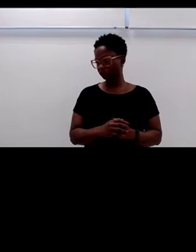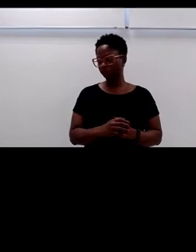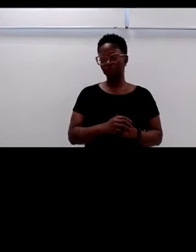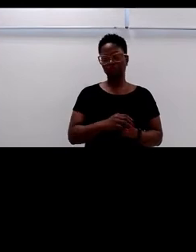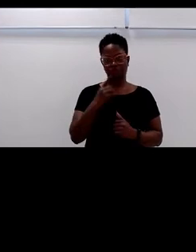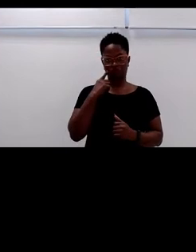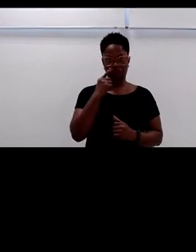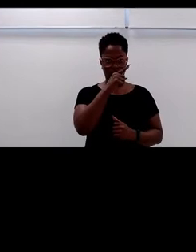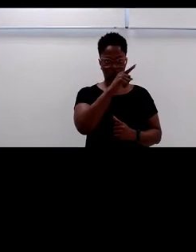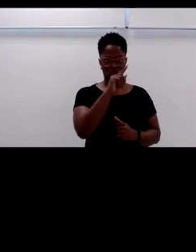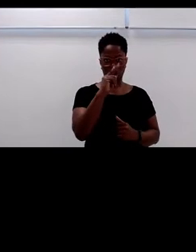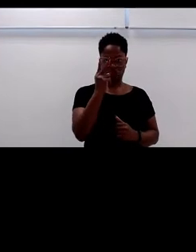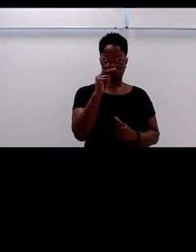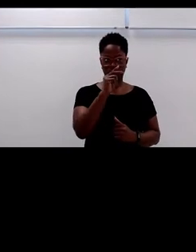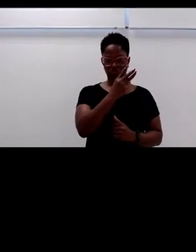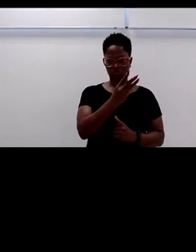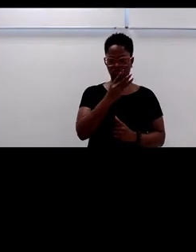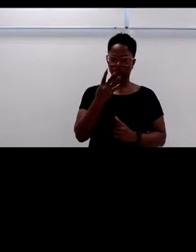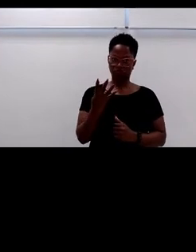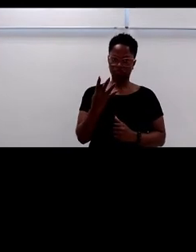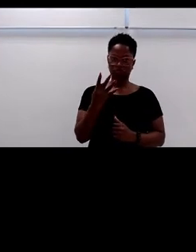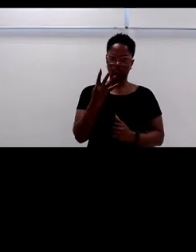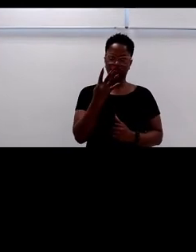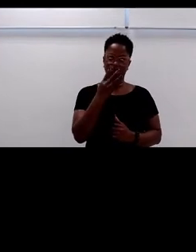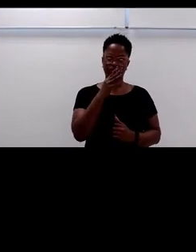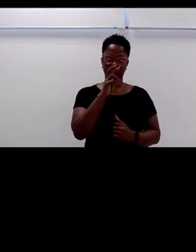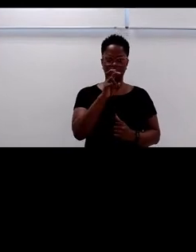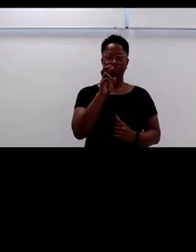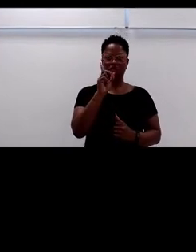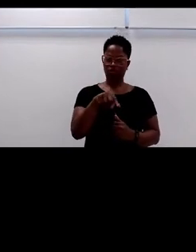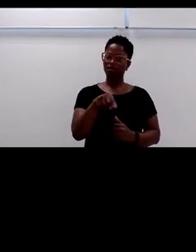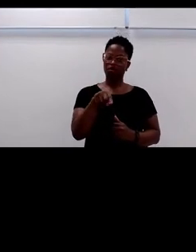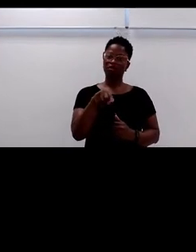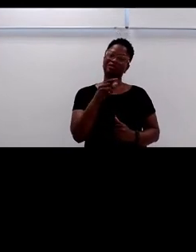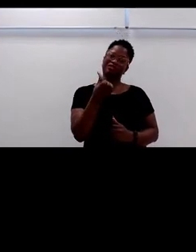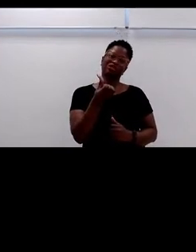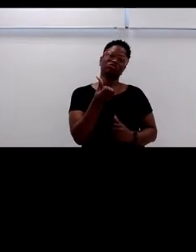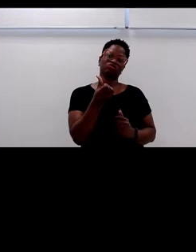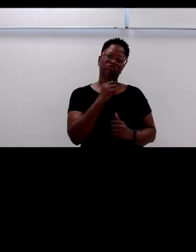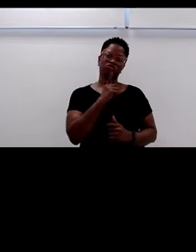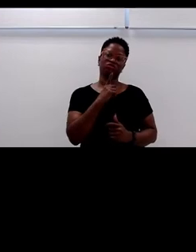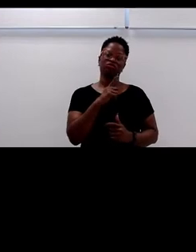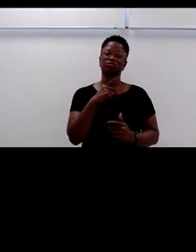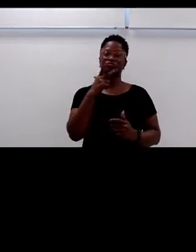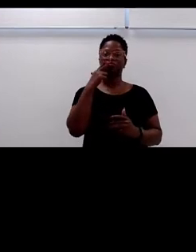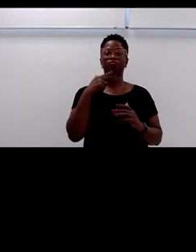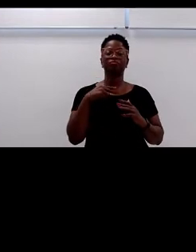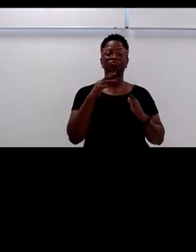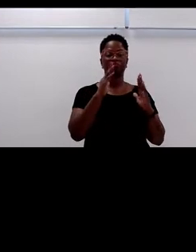três, quatro. Não chega a ser. A proporção.